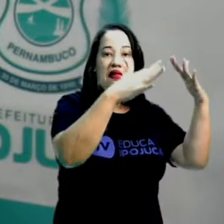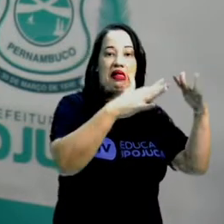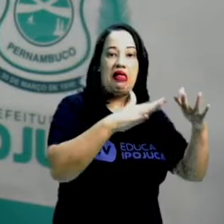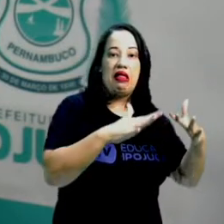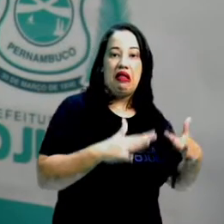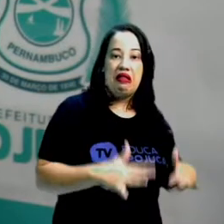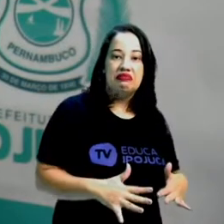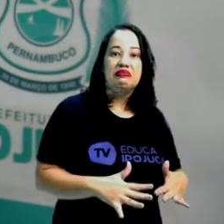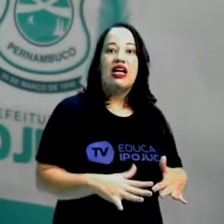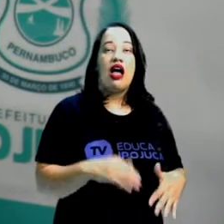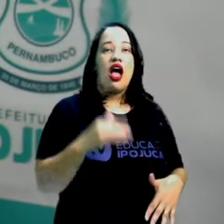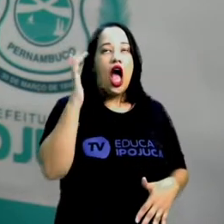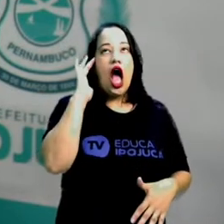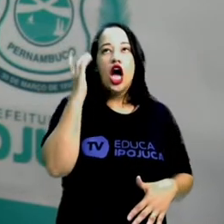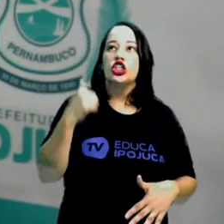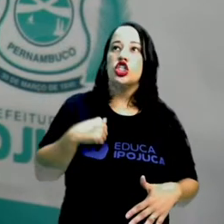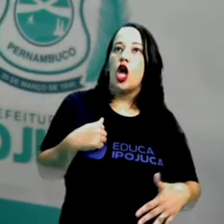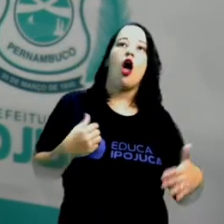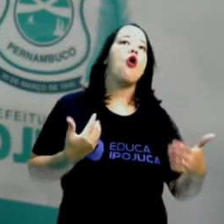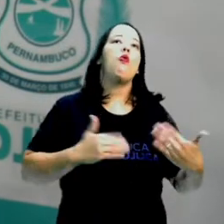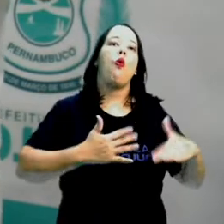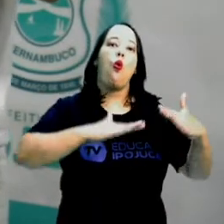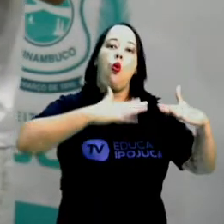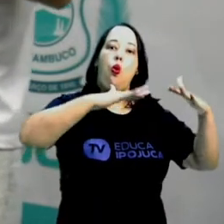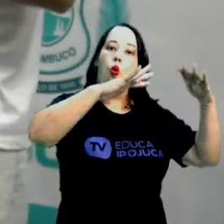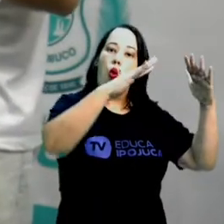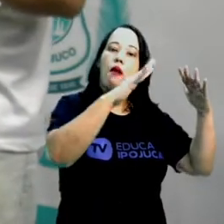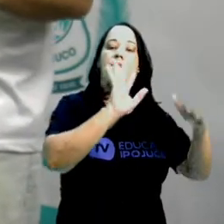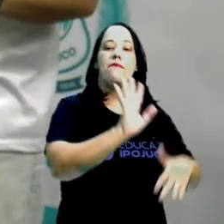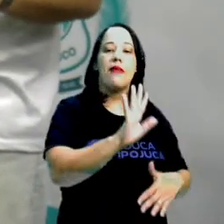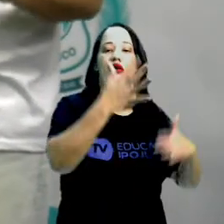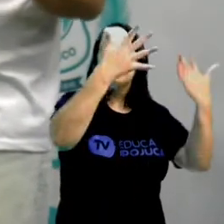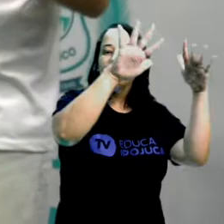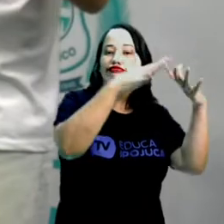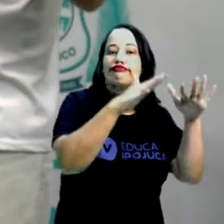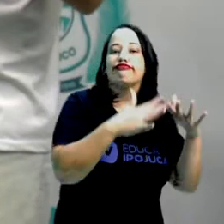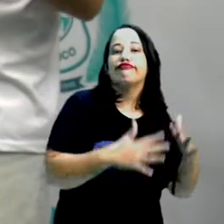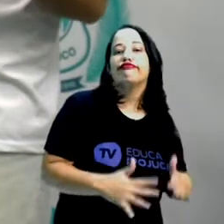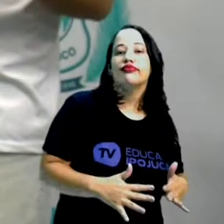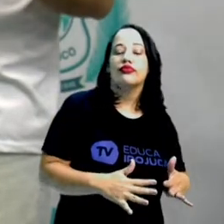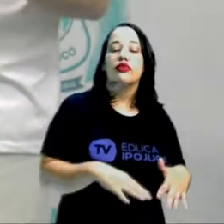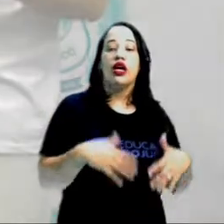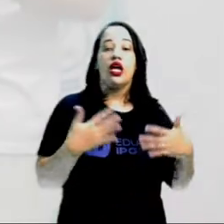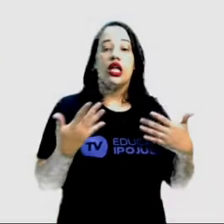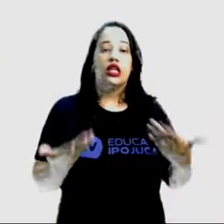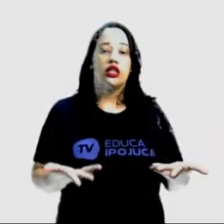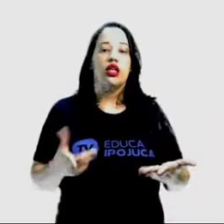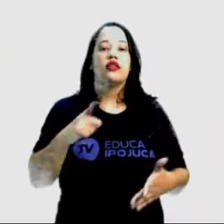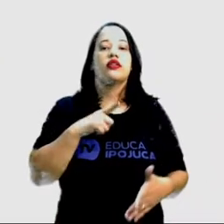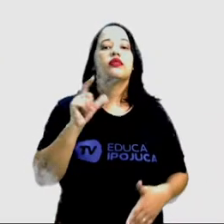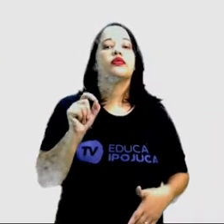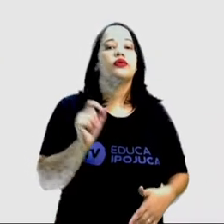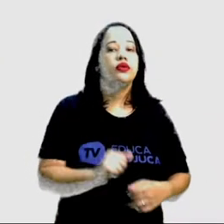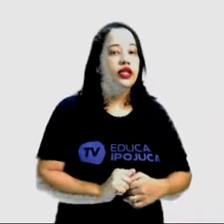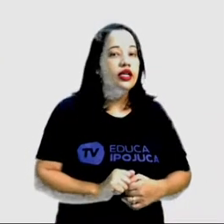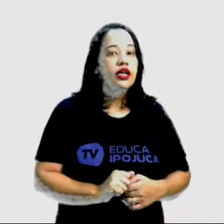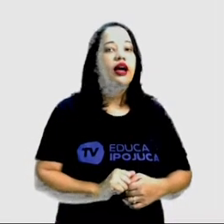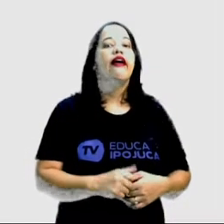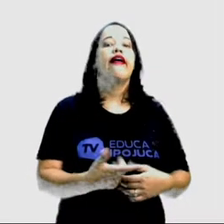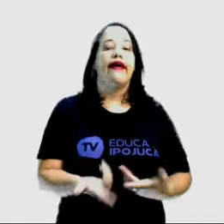achando que não é um mais para crescer Então as acabo quebrando Tá certo isso vai dar origem à chamada